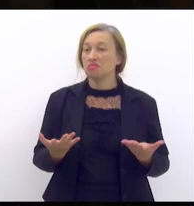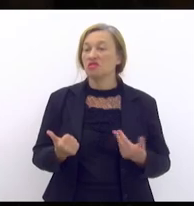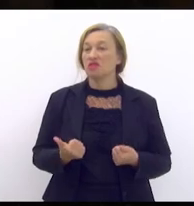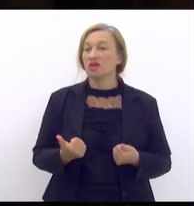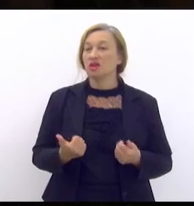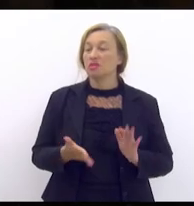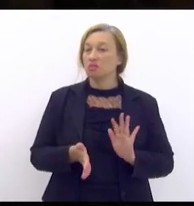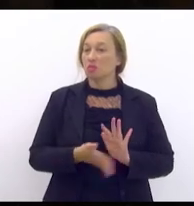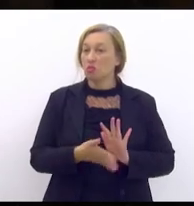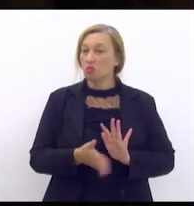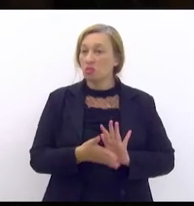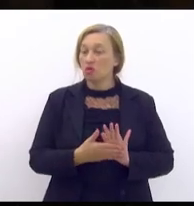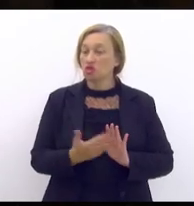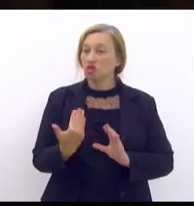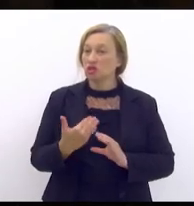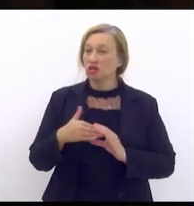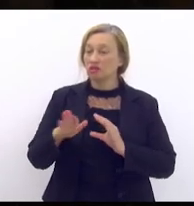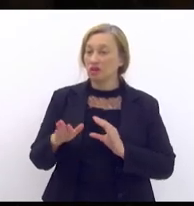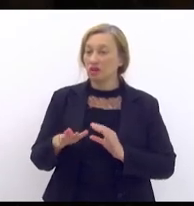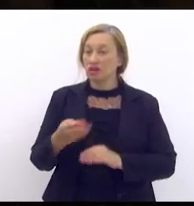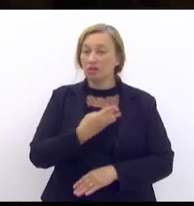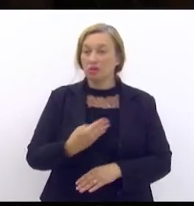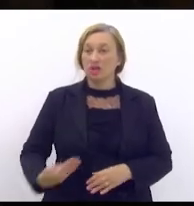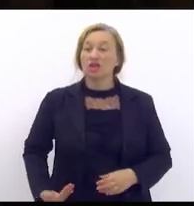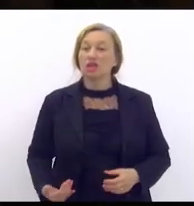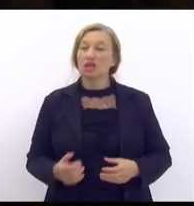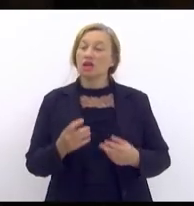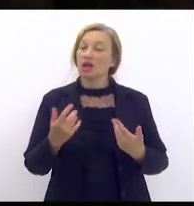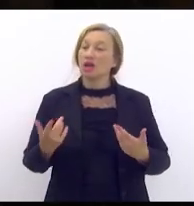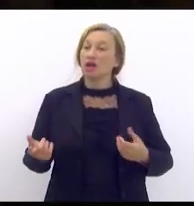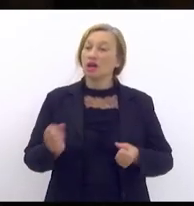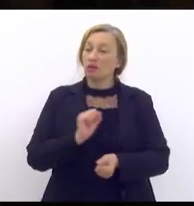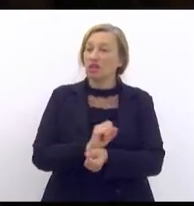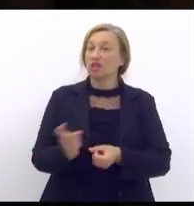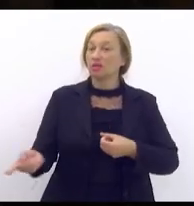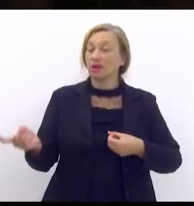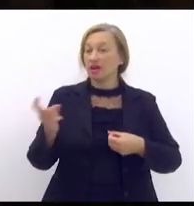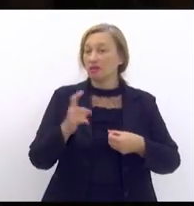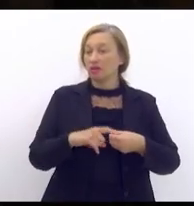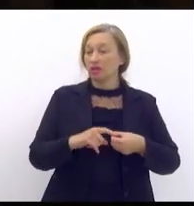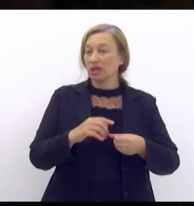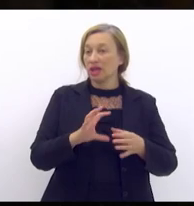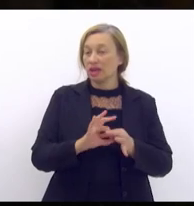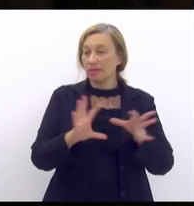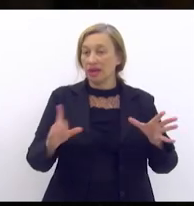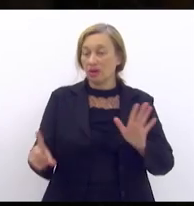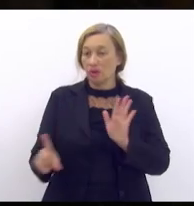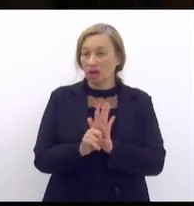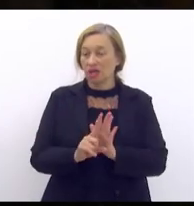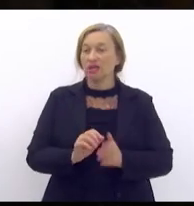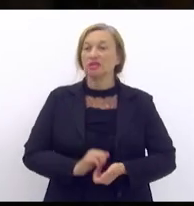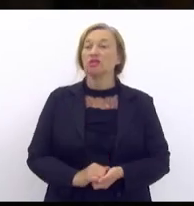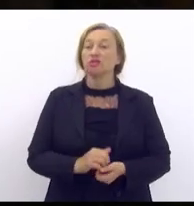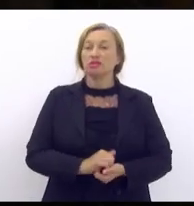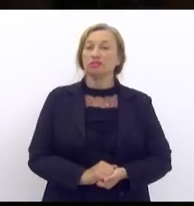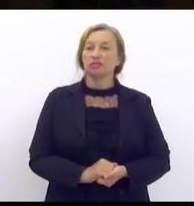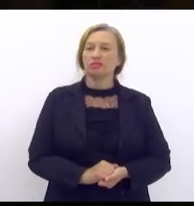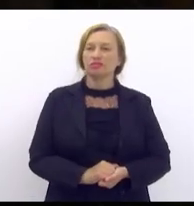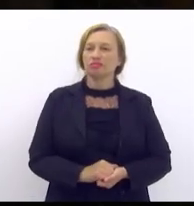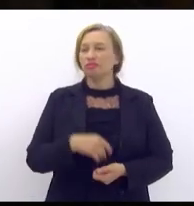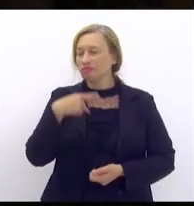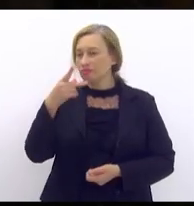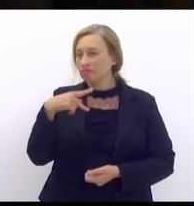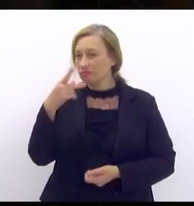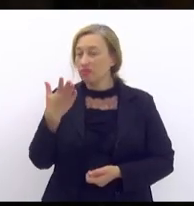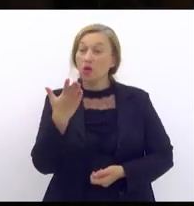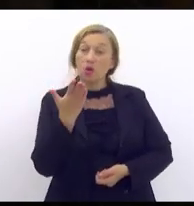propositura que agora vai para o governo e espero que sancione e vire uma lei. Afinal de contas, quando falamos dos